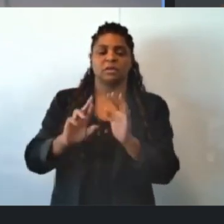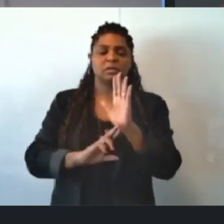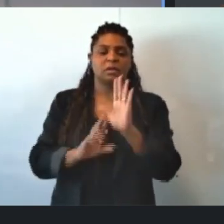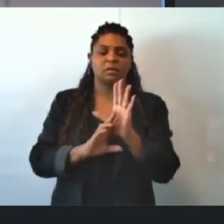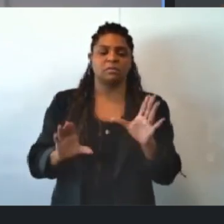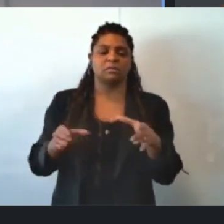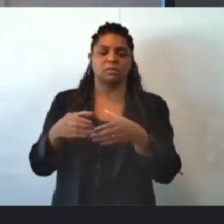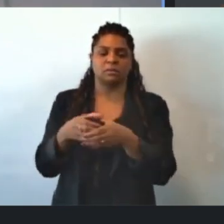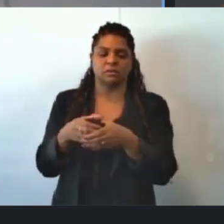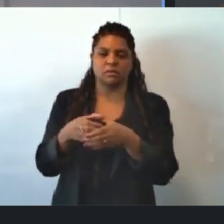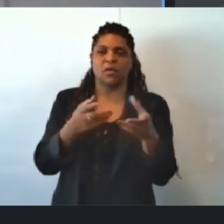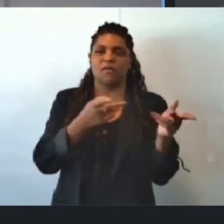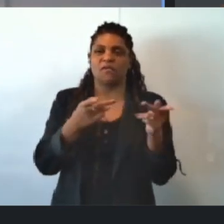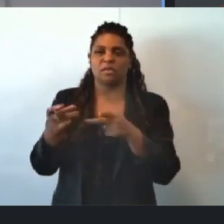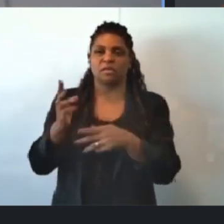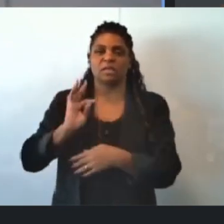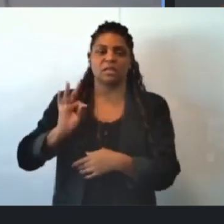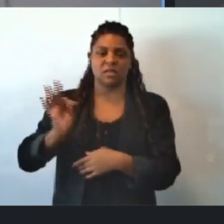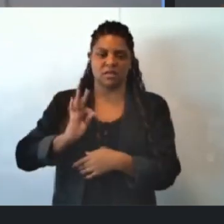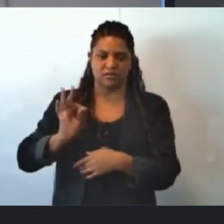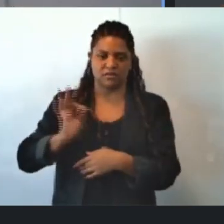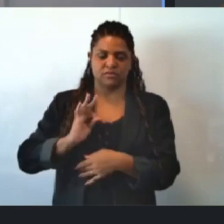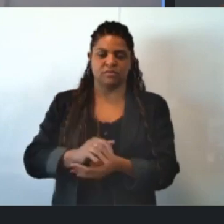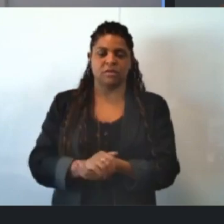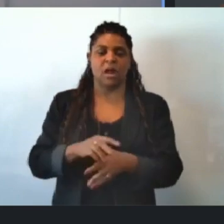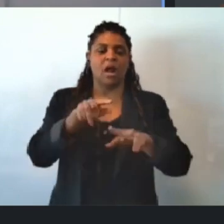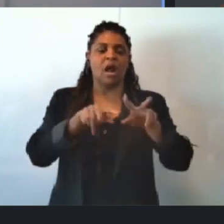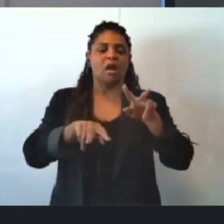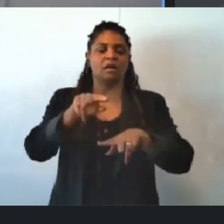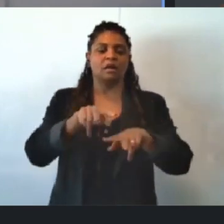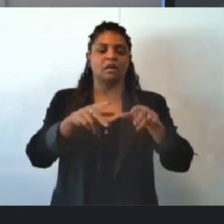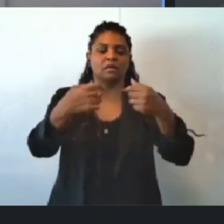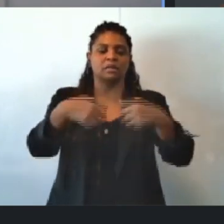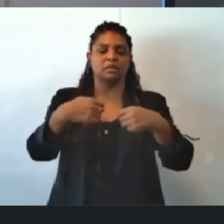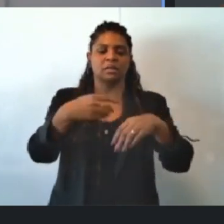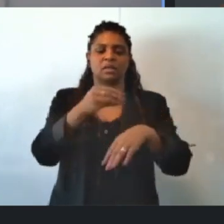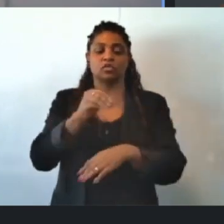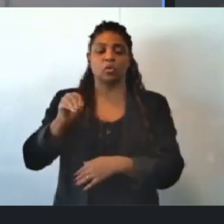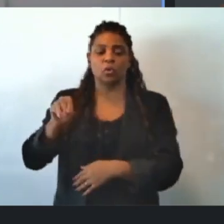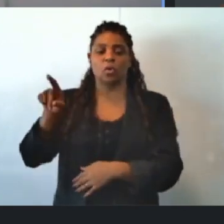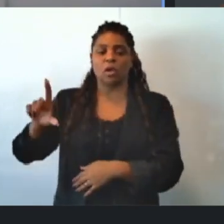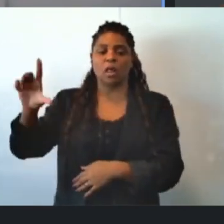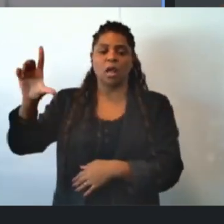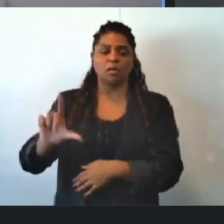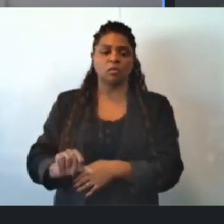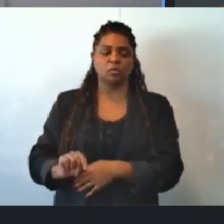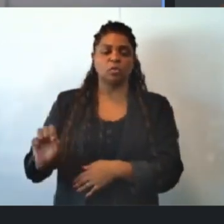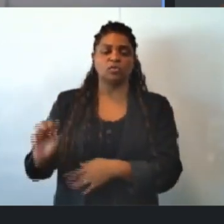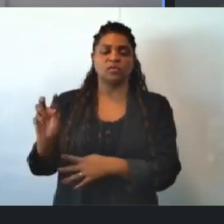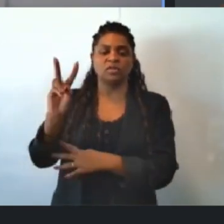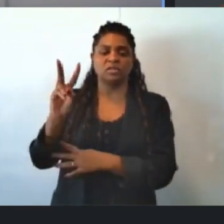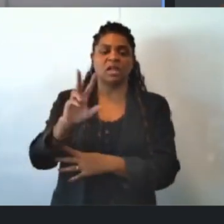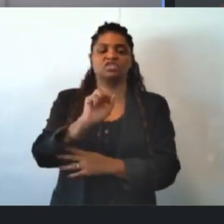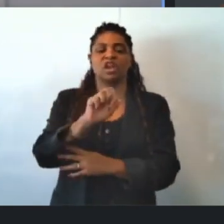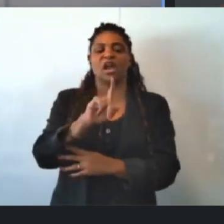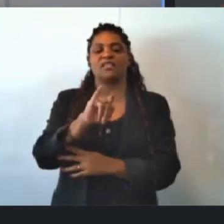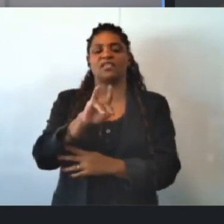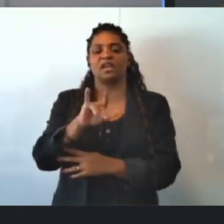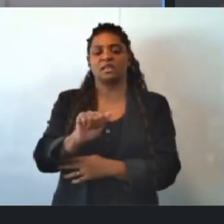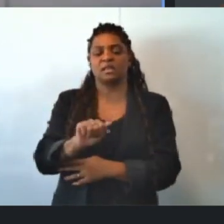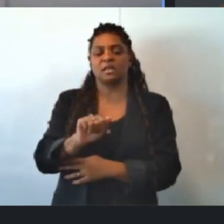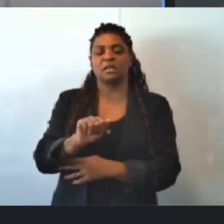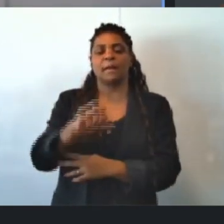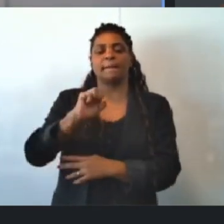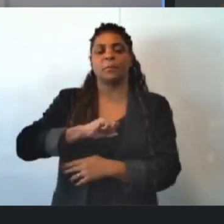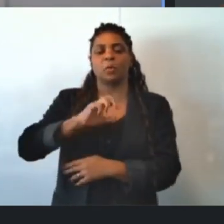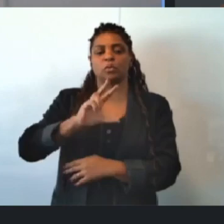visita técnica. Analisar a necessidade de instalação de redutor de velocidade na Avenida Portugal, número 5057, no bairro